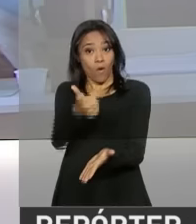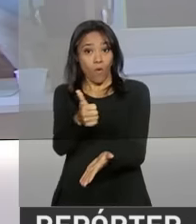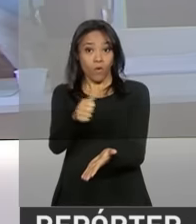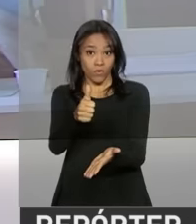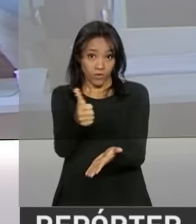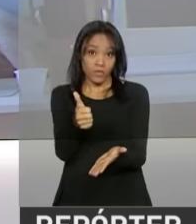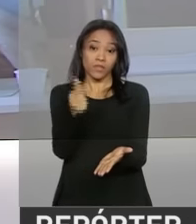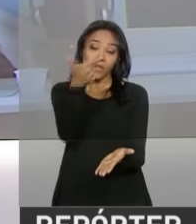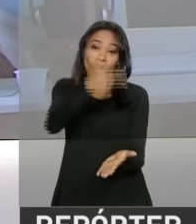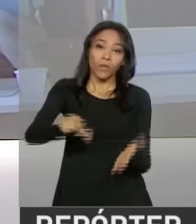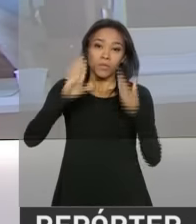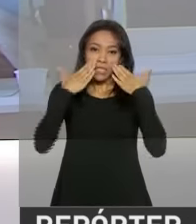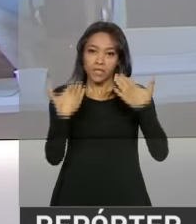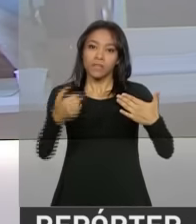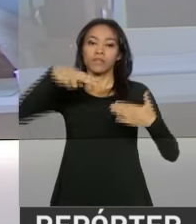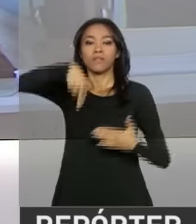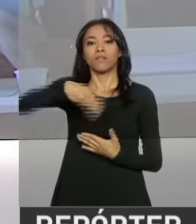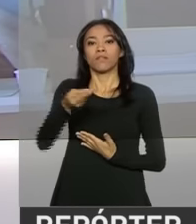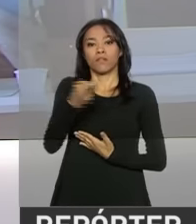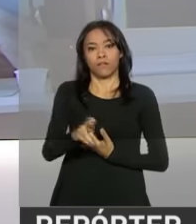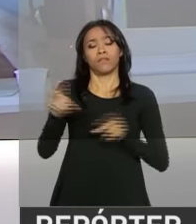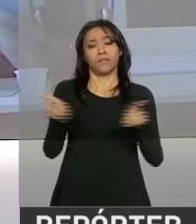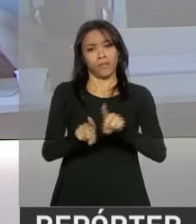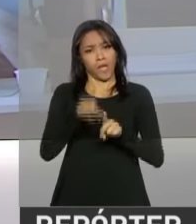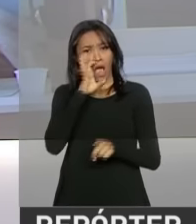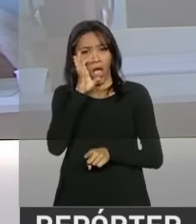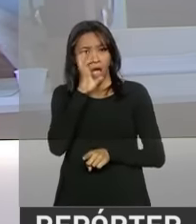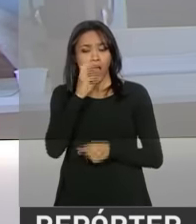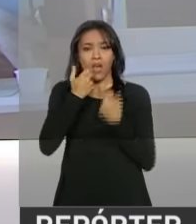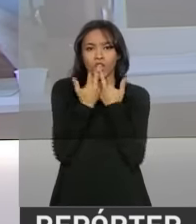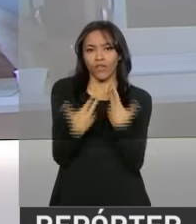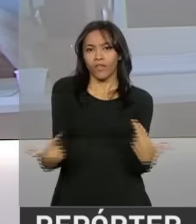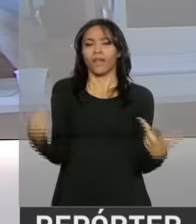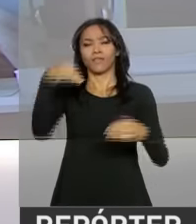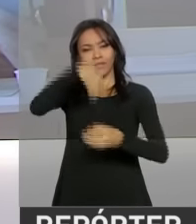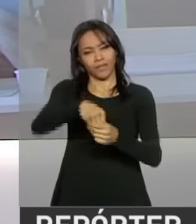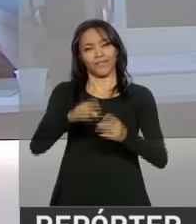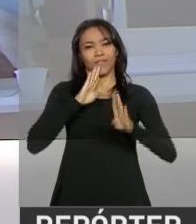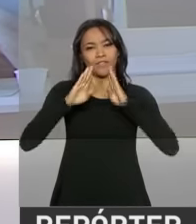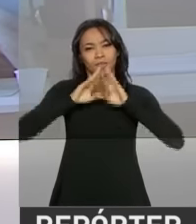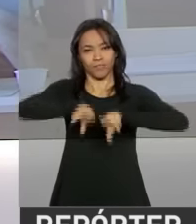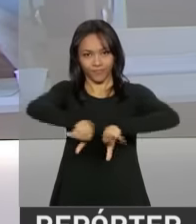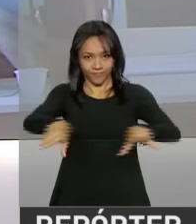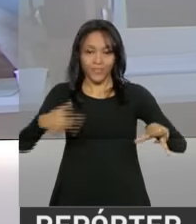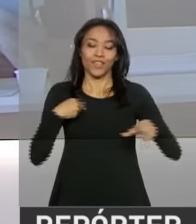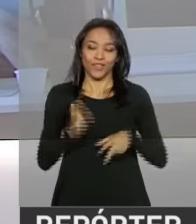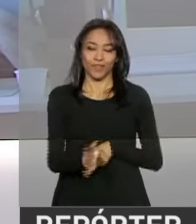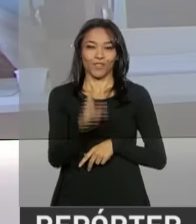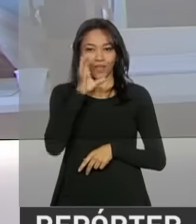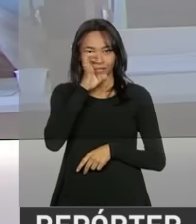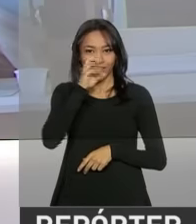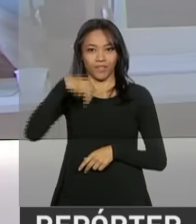edição do Repórter NBR. Acompanhe também as novidades em nossas redes sociais. E você continue com a